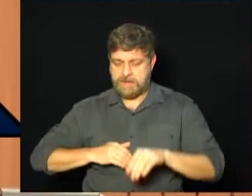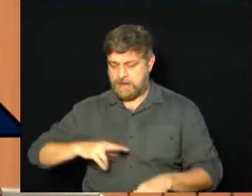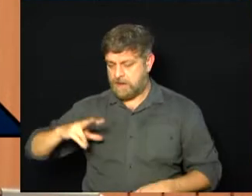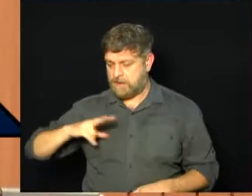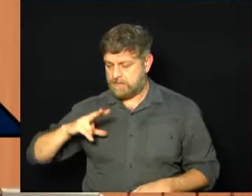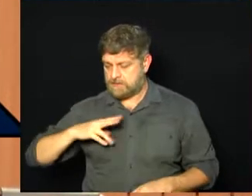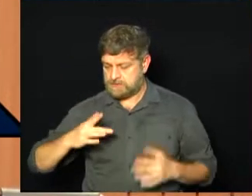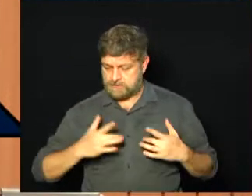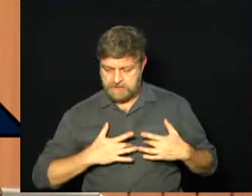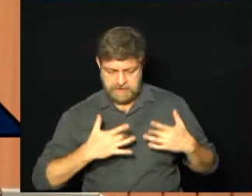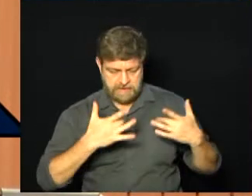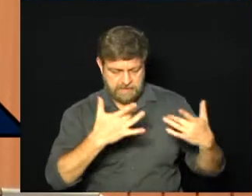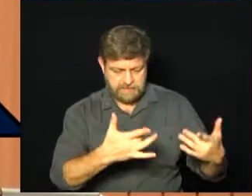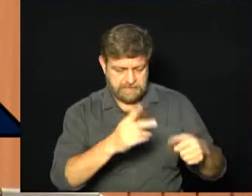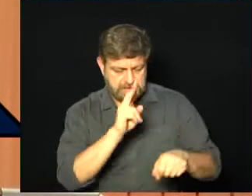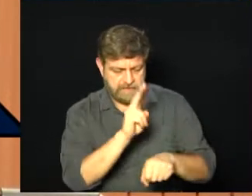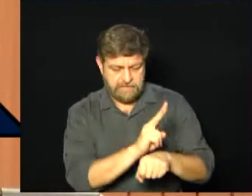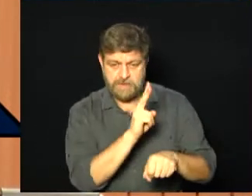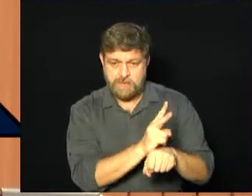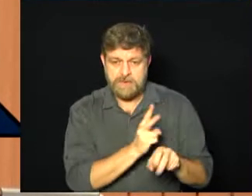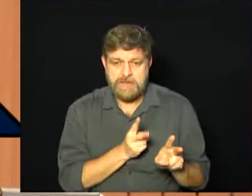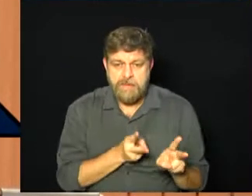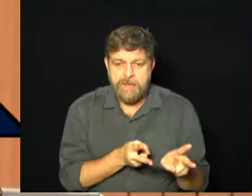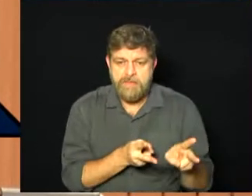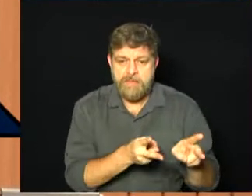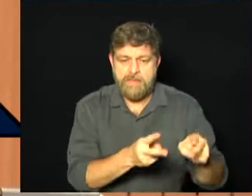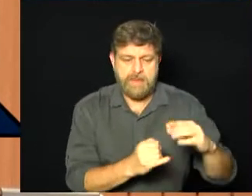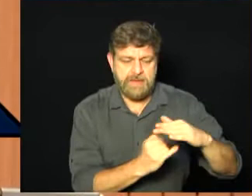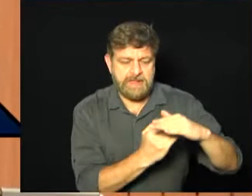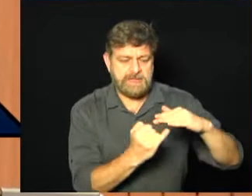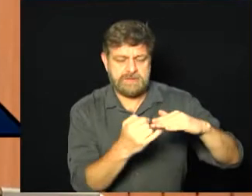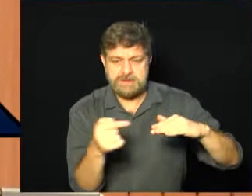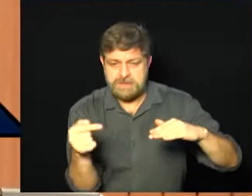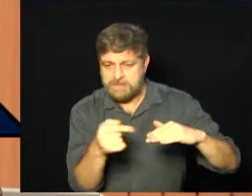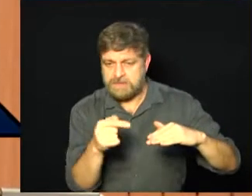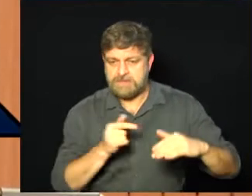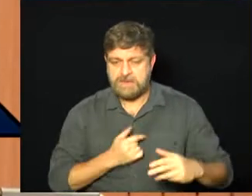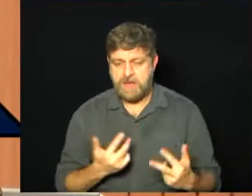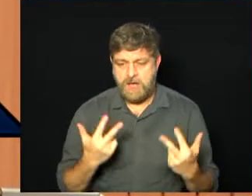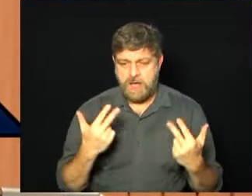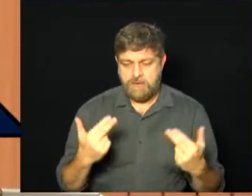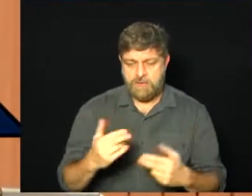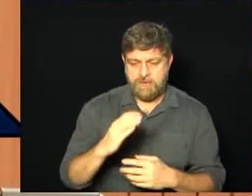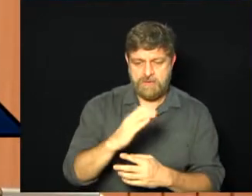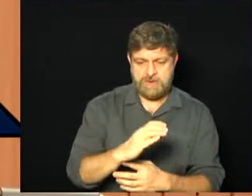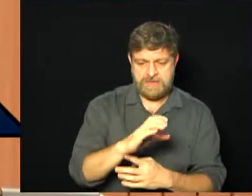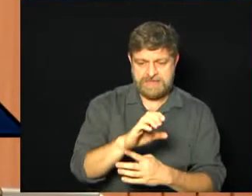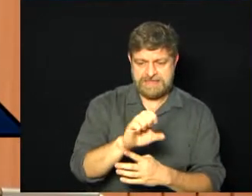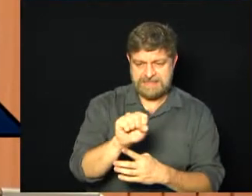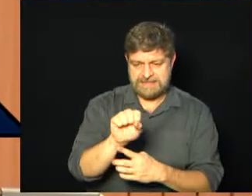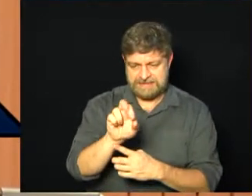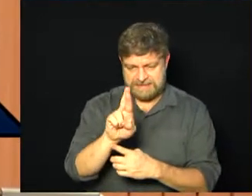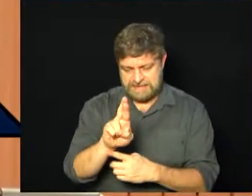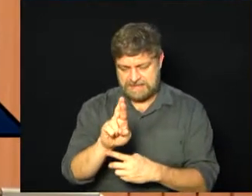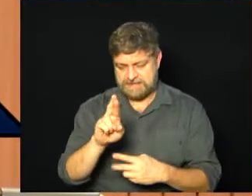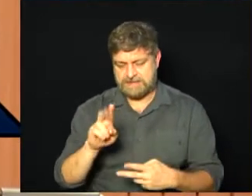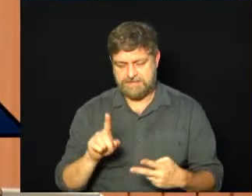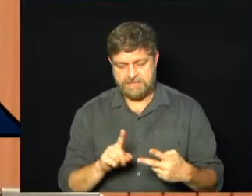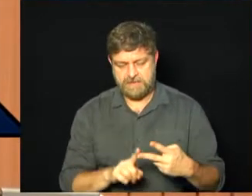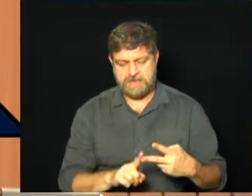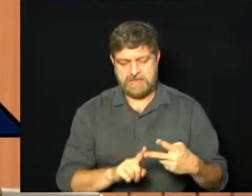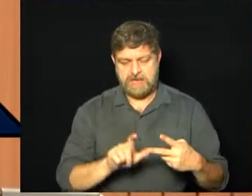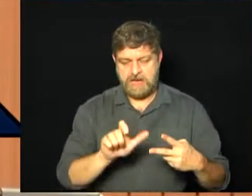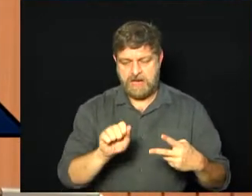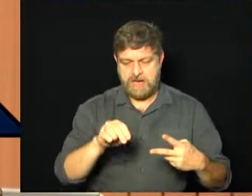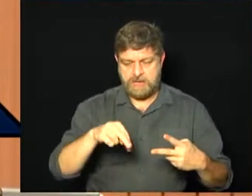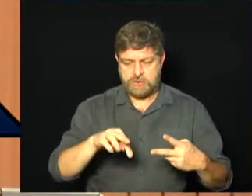que foram cuidados e preservados pela entidade, como os de César Berrembá, de Antônio Carlos Gomes e de Campos